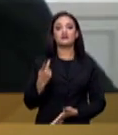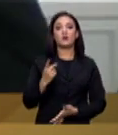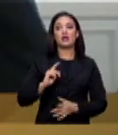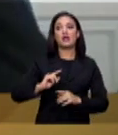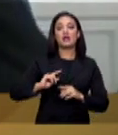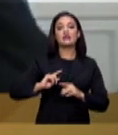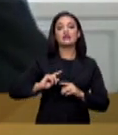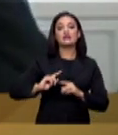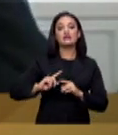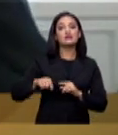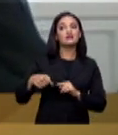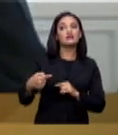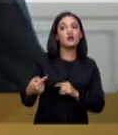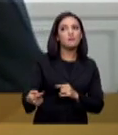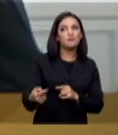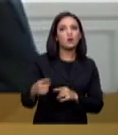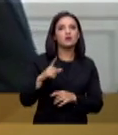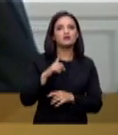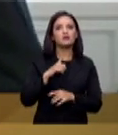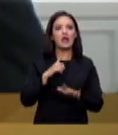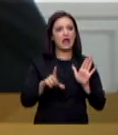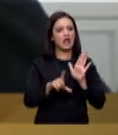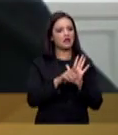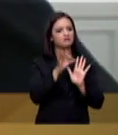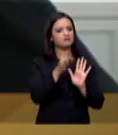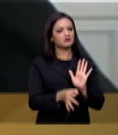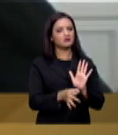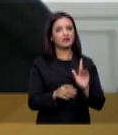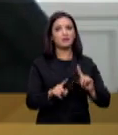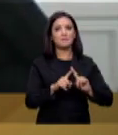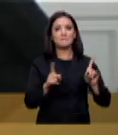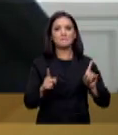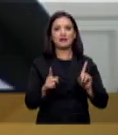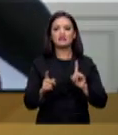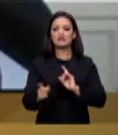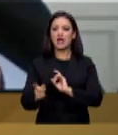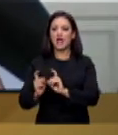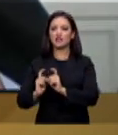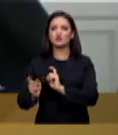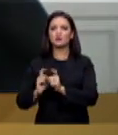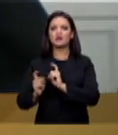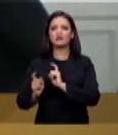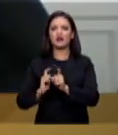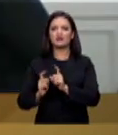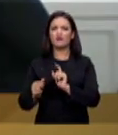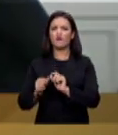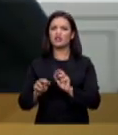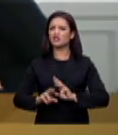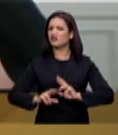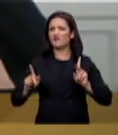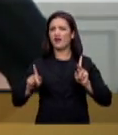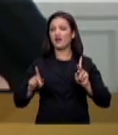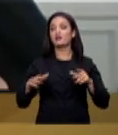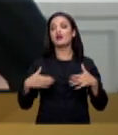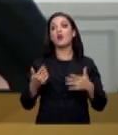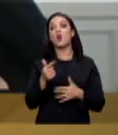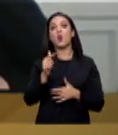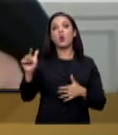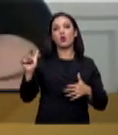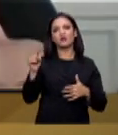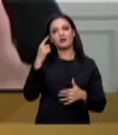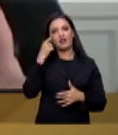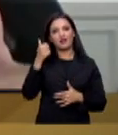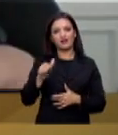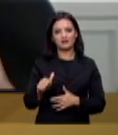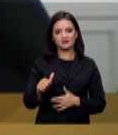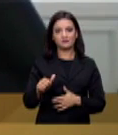a responsabilidade deve ser analisada. Mas é uma área sensível, uma área ligada